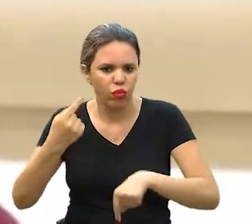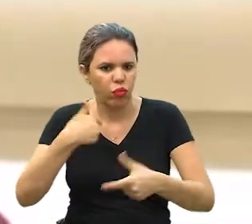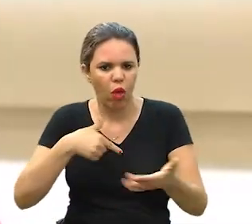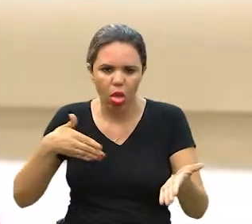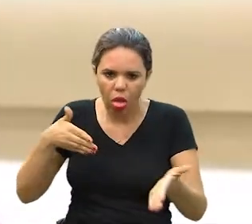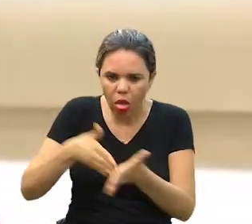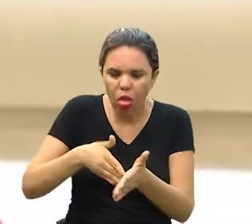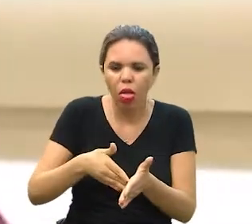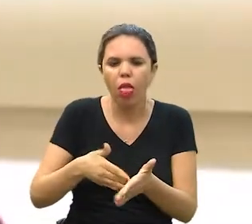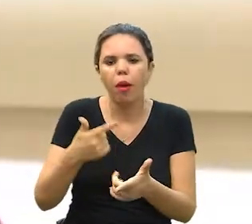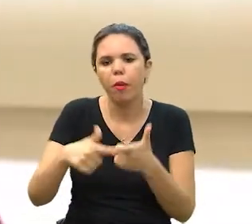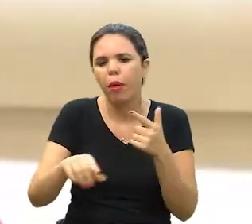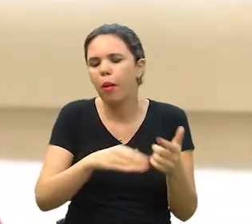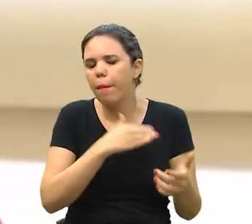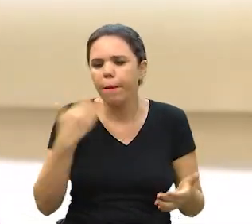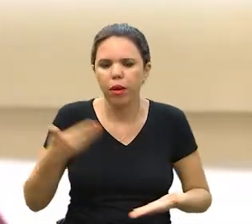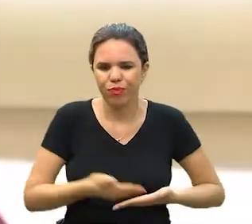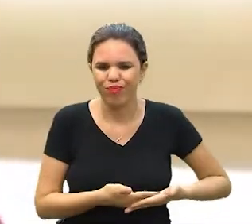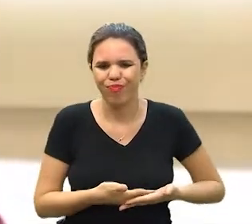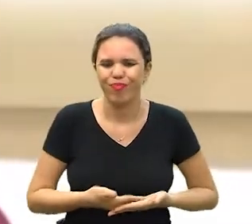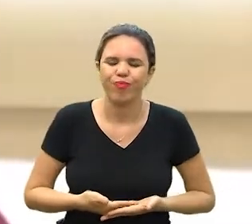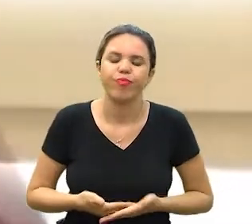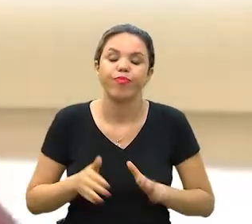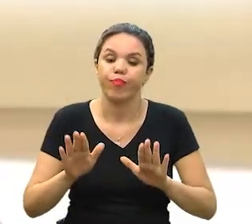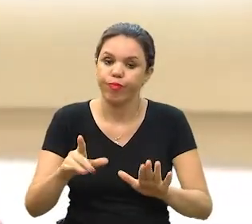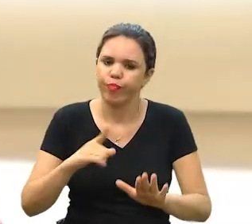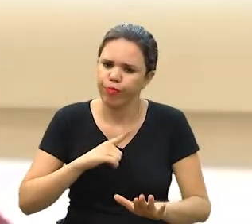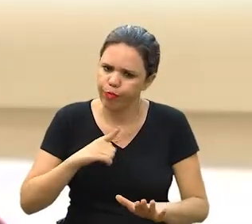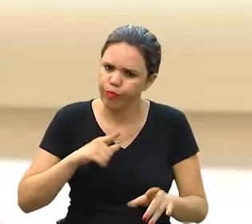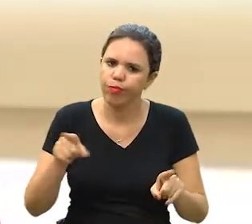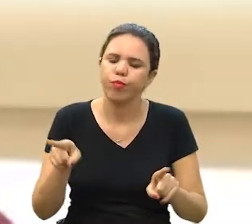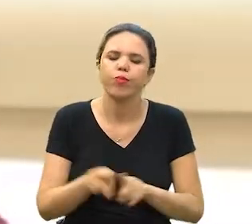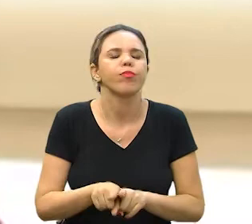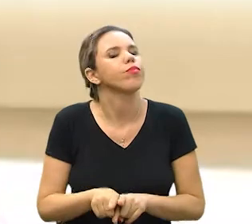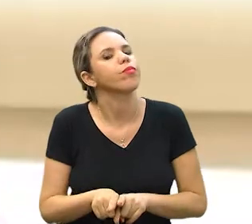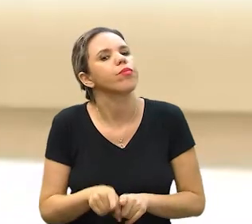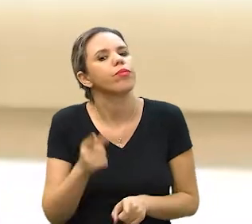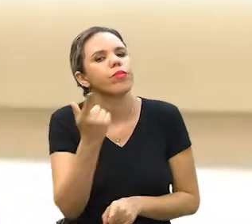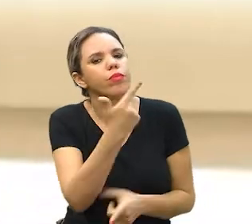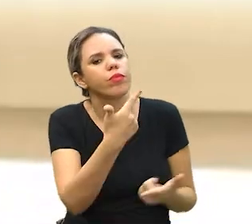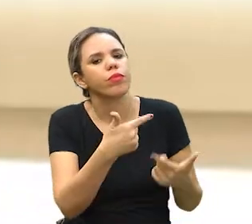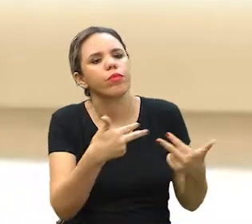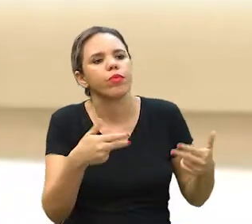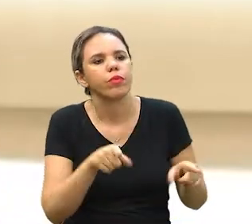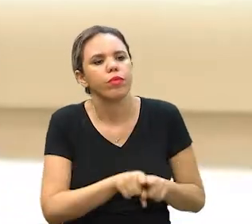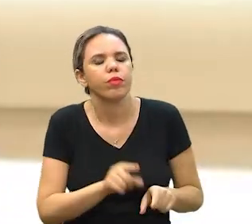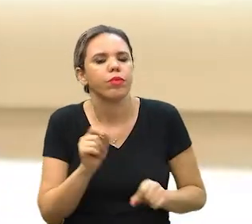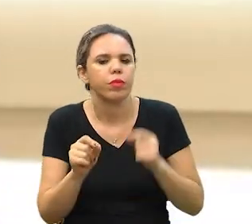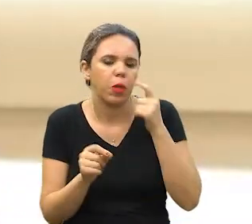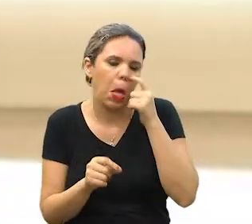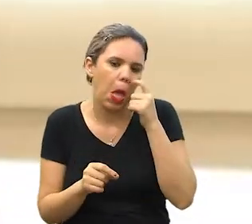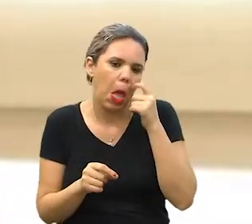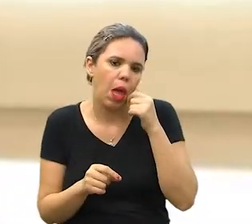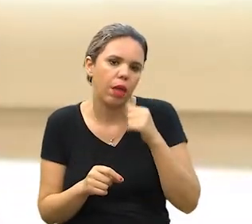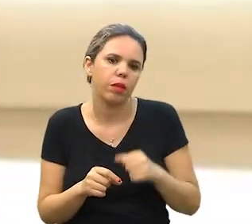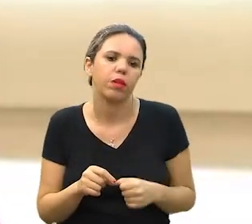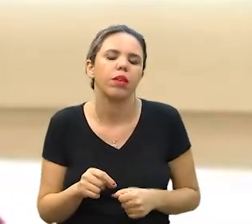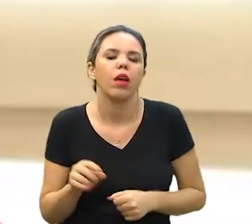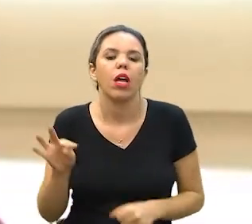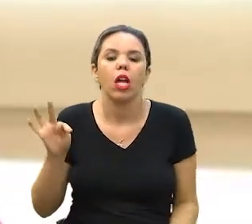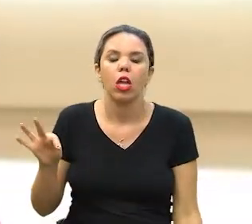circulação, vai causar o óbito do bebê. Mas existe também, querido, uma outra situação que chamam-se